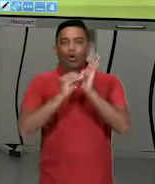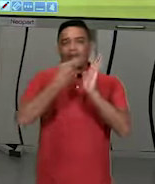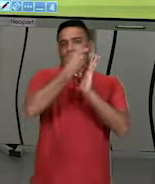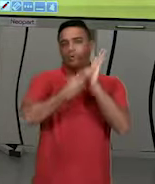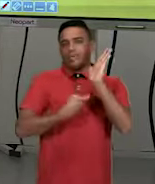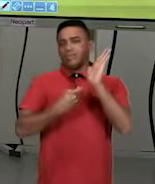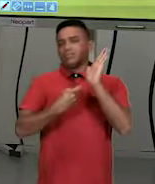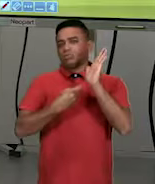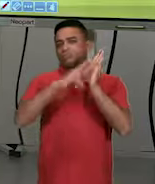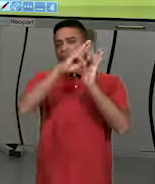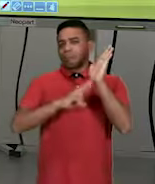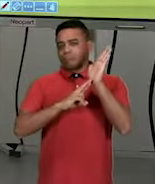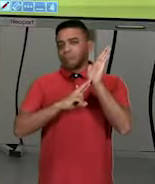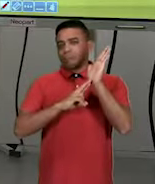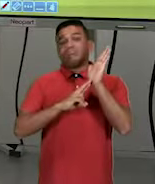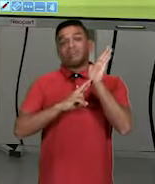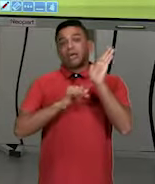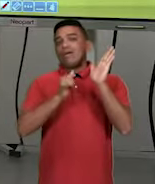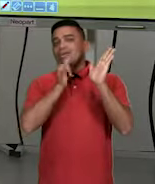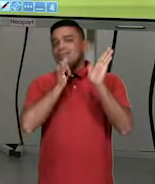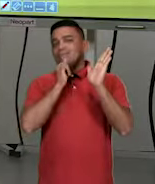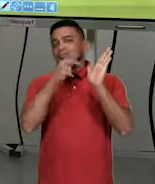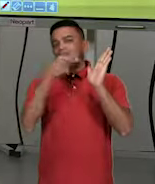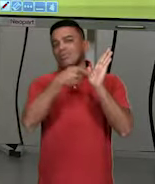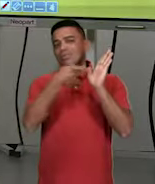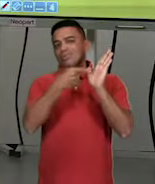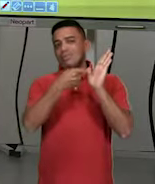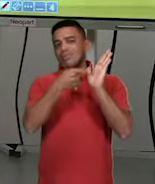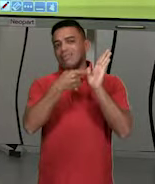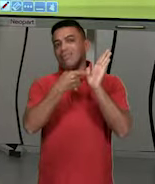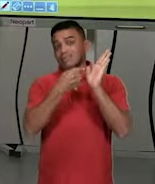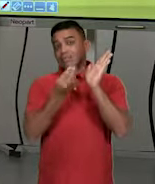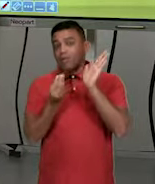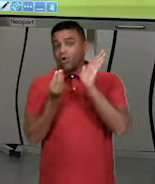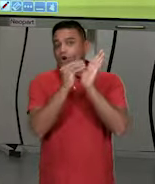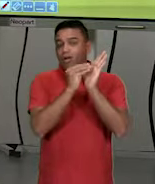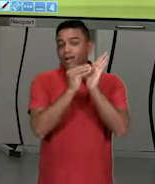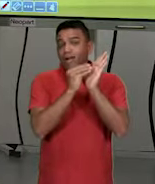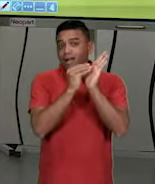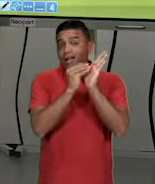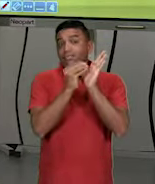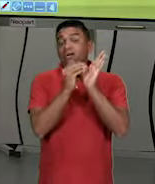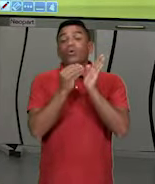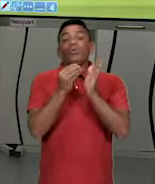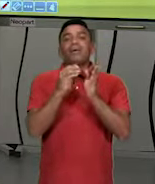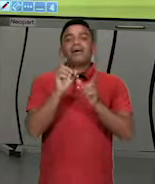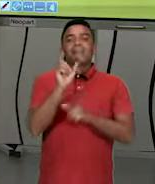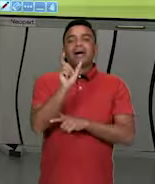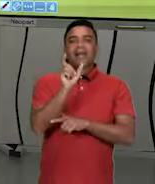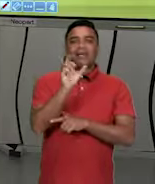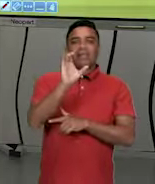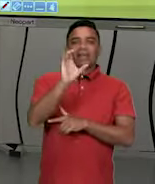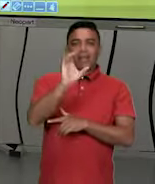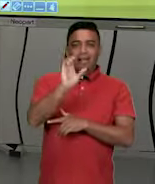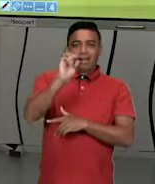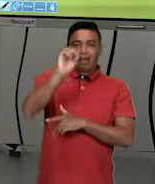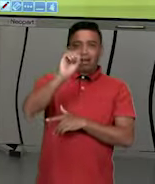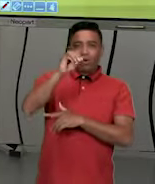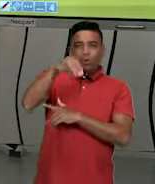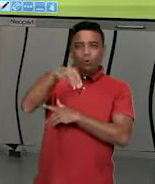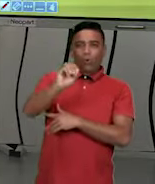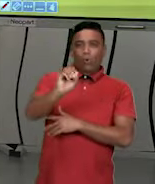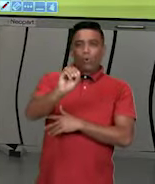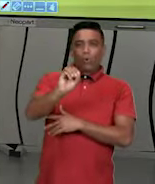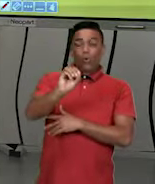meu texto, essa exemplificação ela vai ser introduzida ou pelo como ou pela